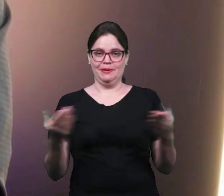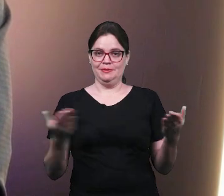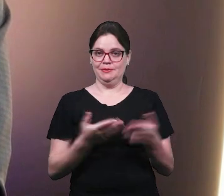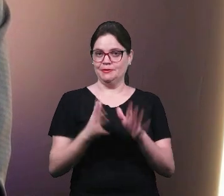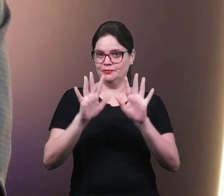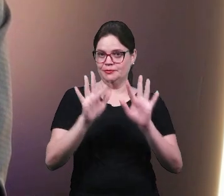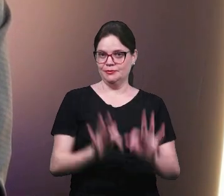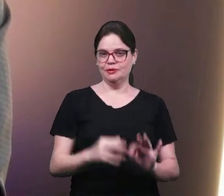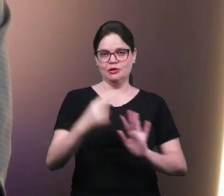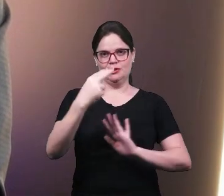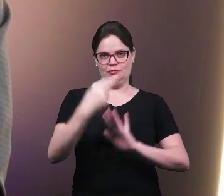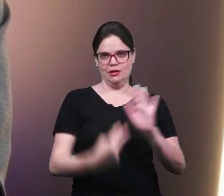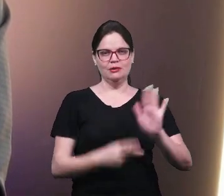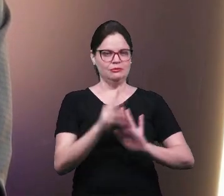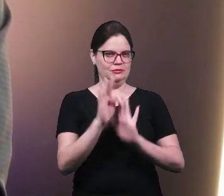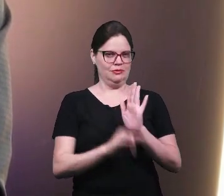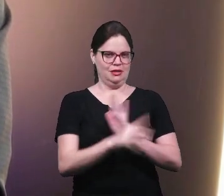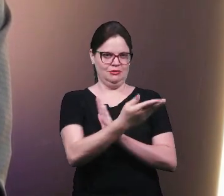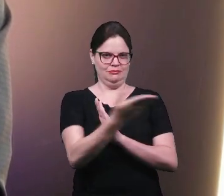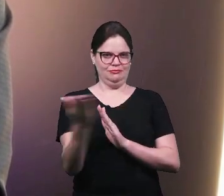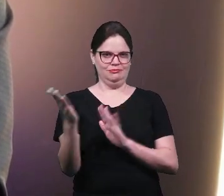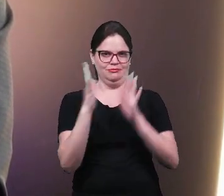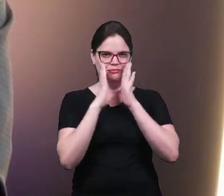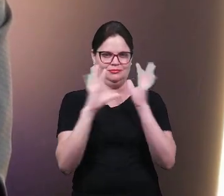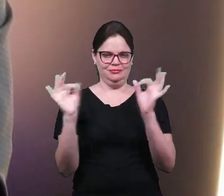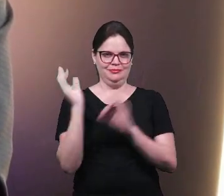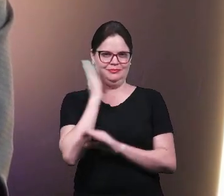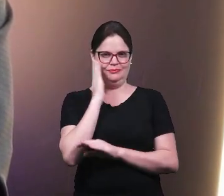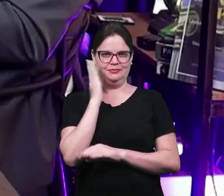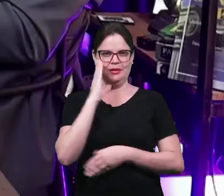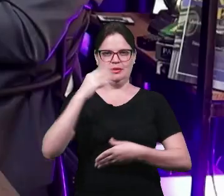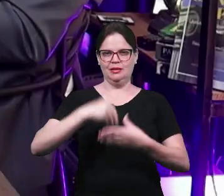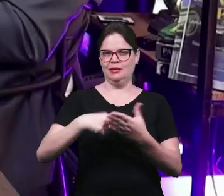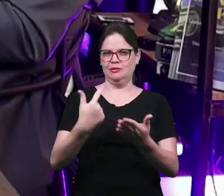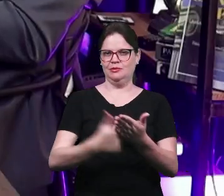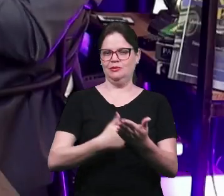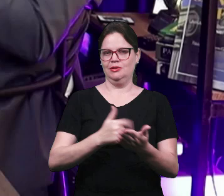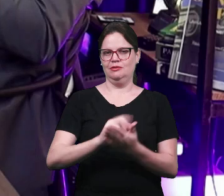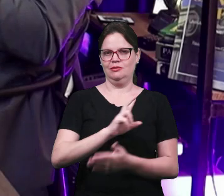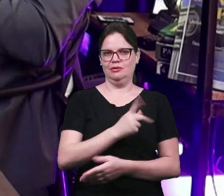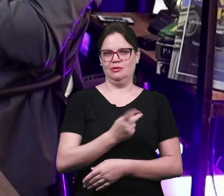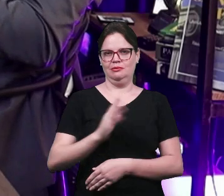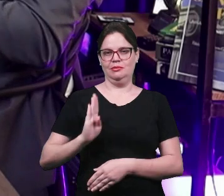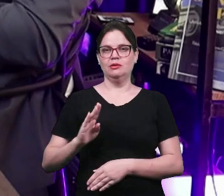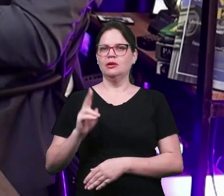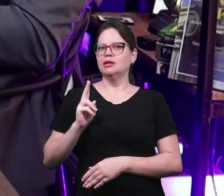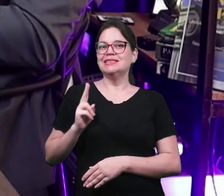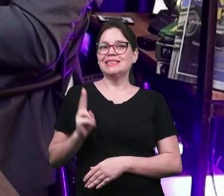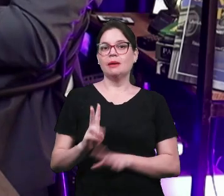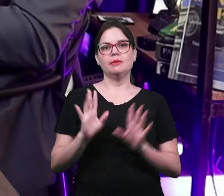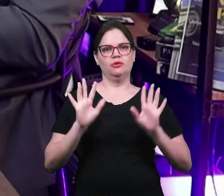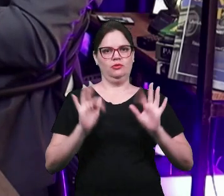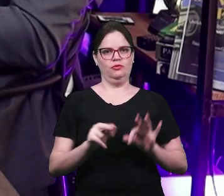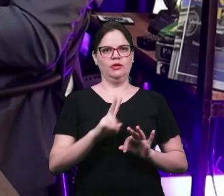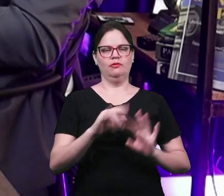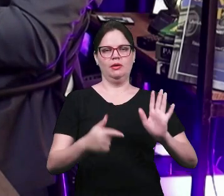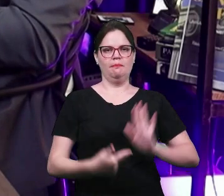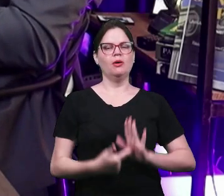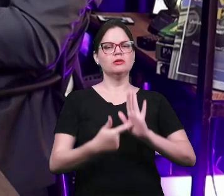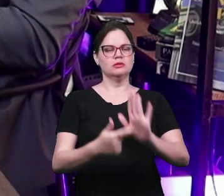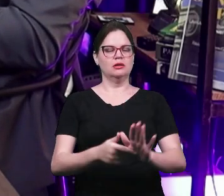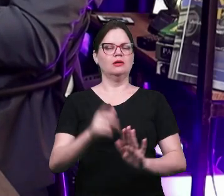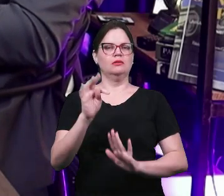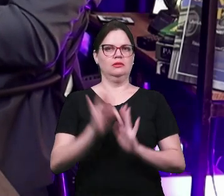um texto para você que está nos assistindo. Está lá no livro de Hebreus, né? A gente sempre vai deixar um texto aqui, algo que se